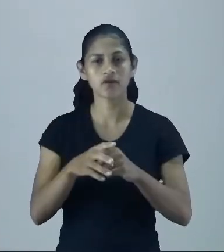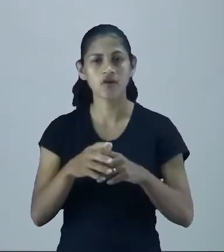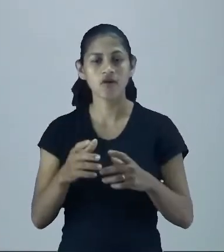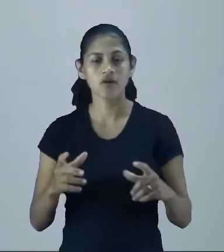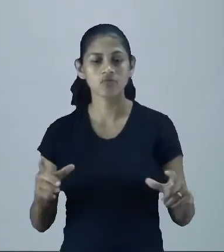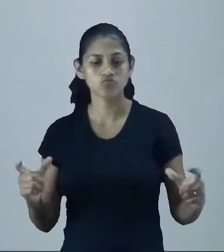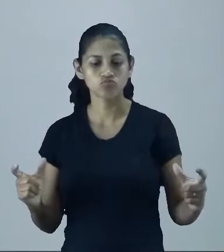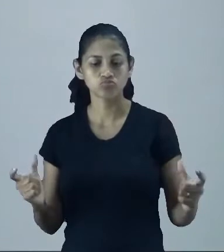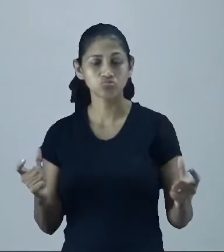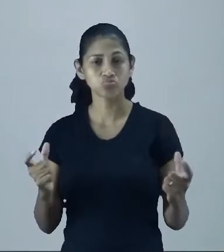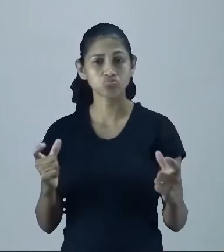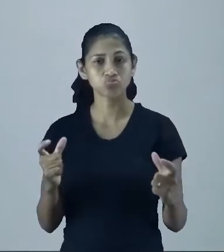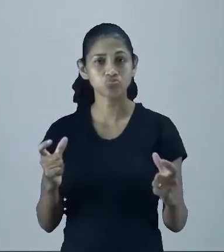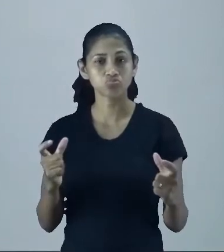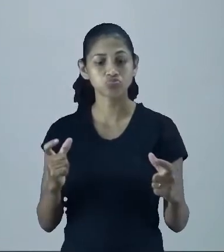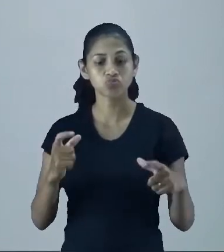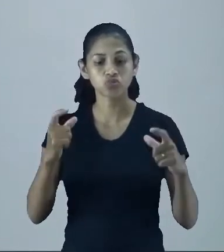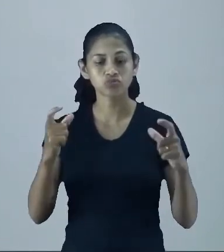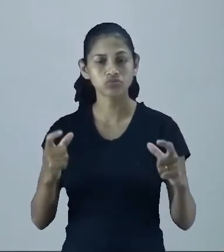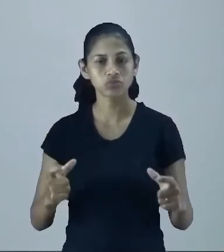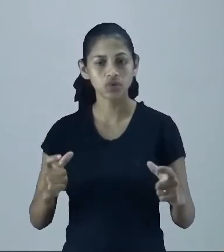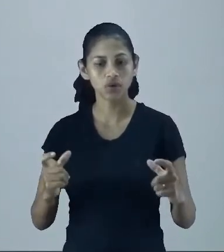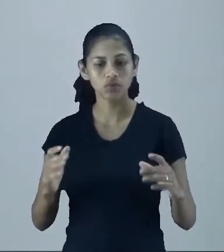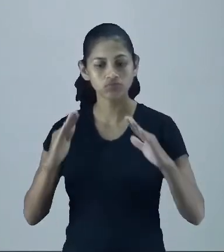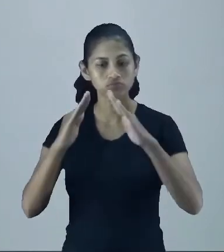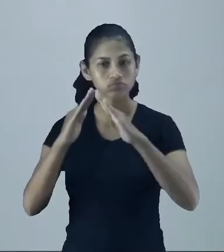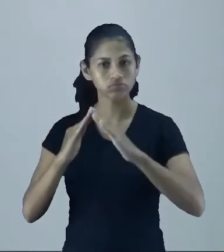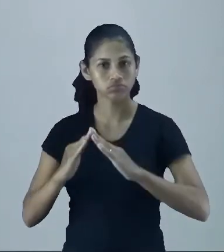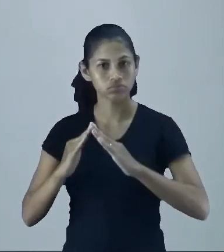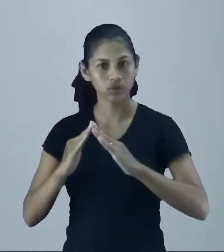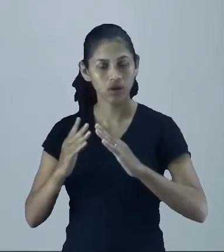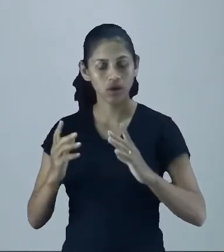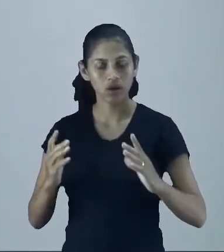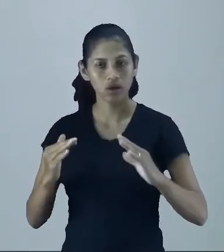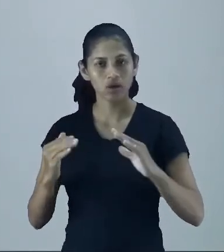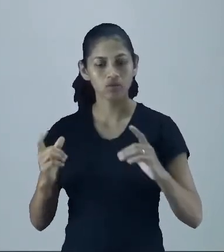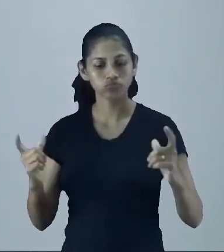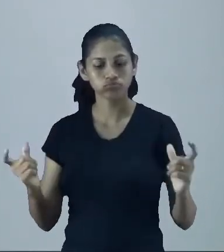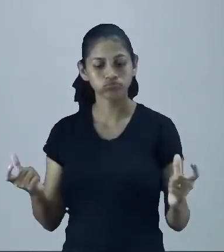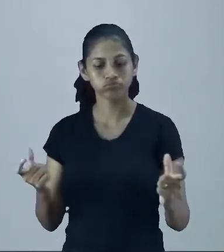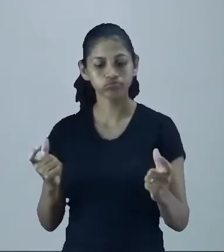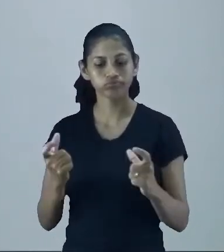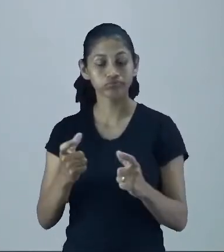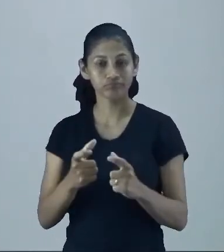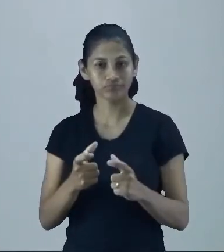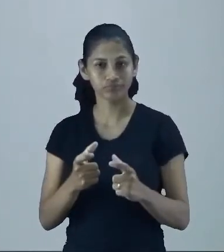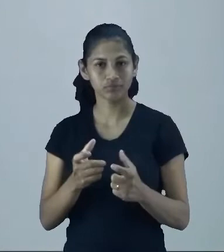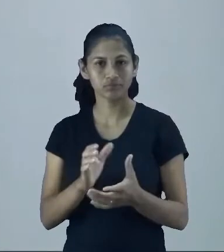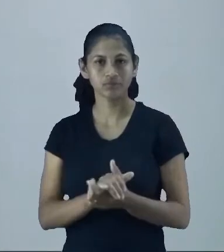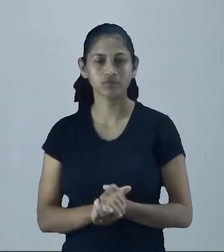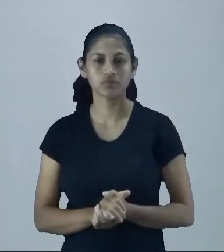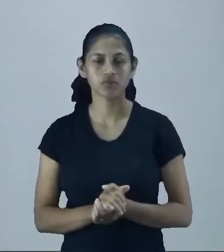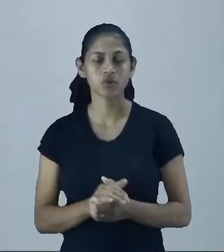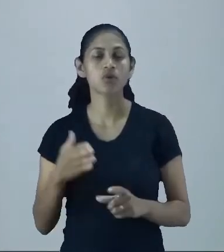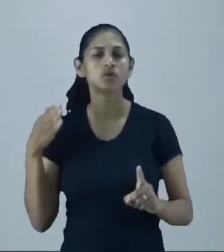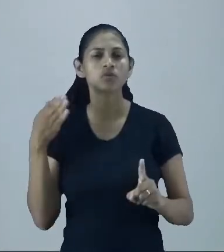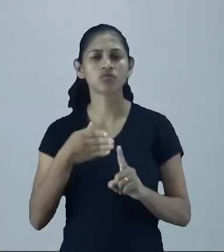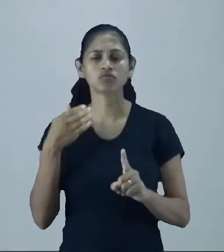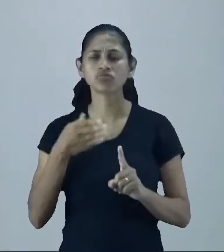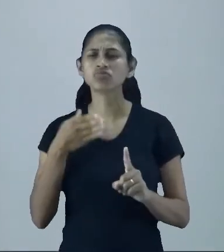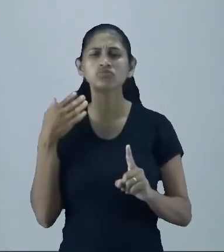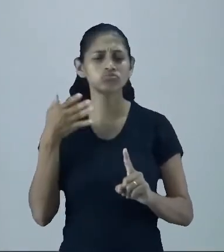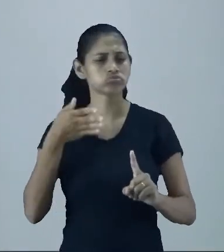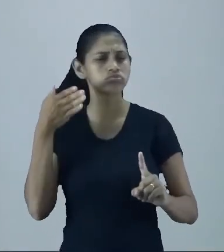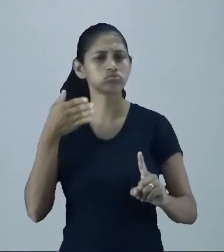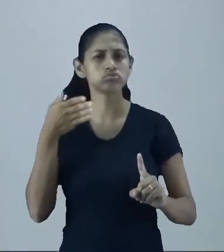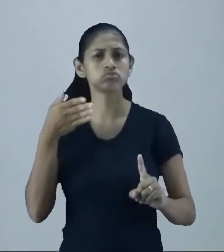sua região, o local onde eles habitavam, como nós já vimos numa aula anterior. E eles influenciaram muito